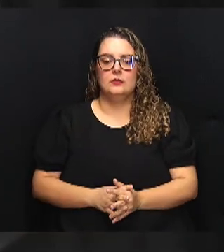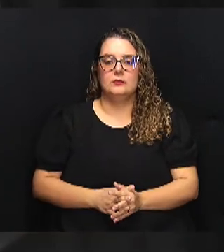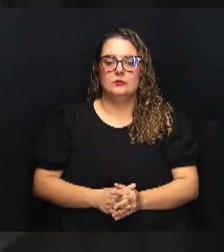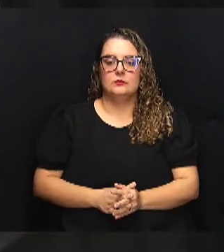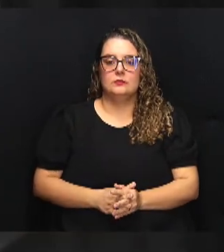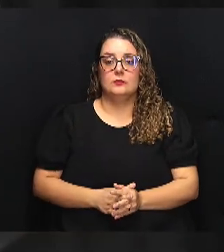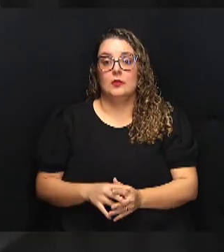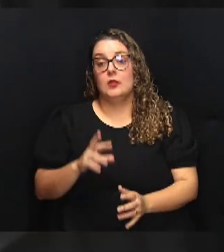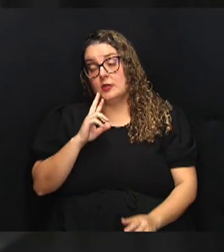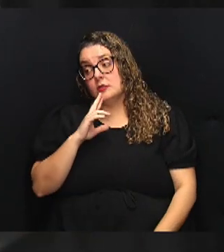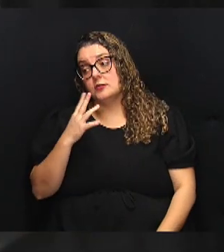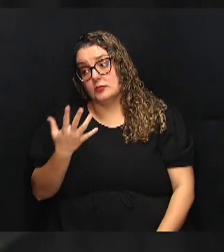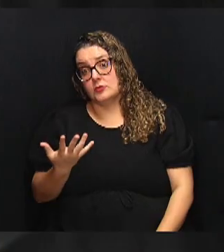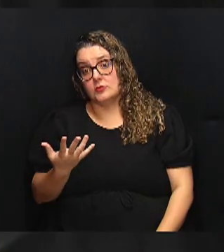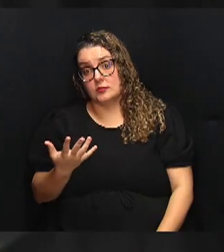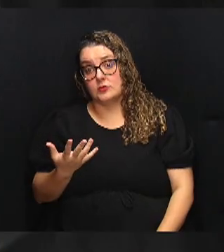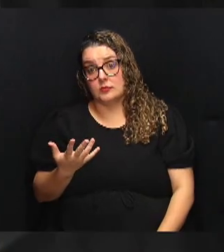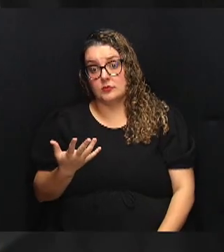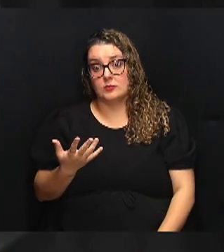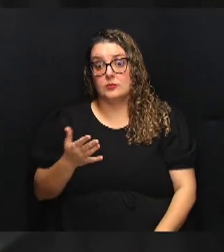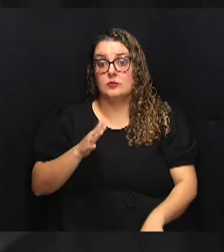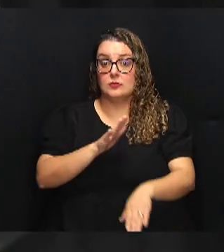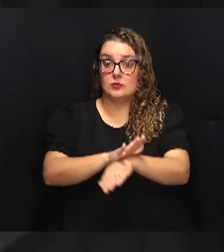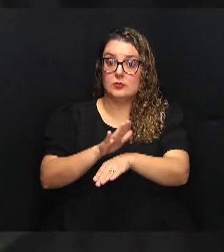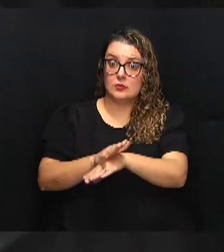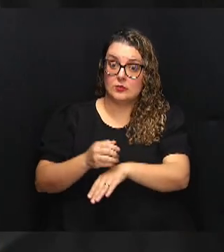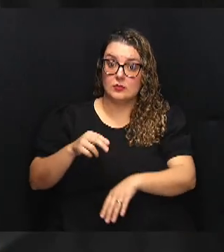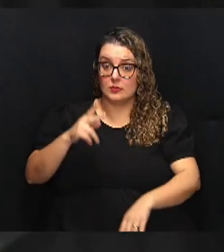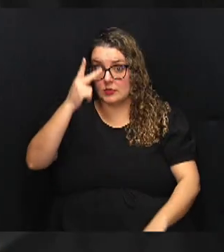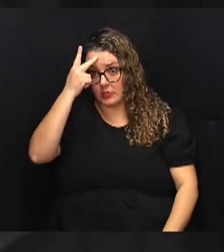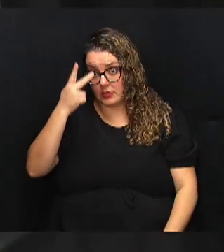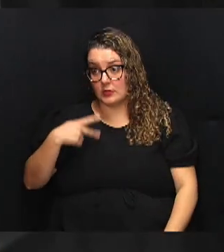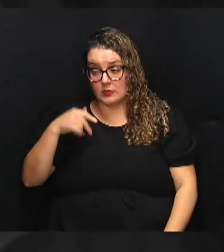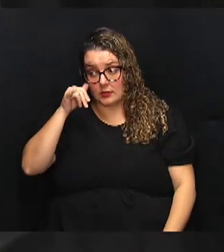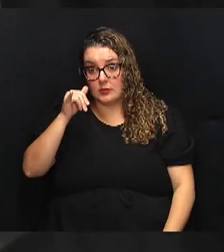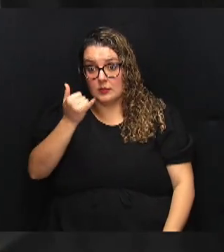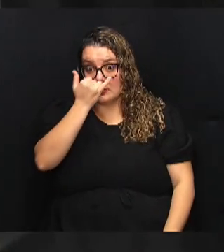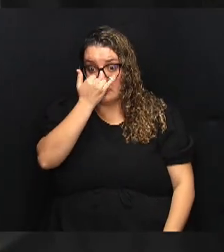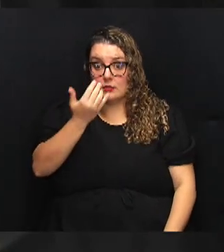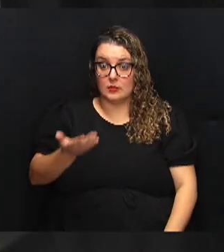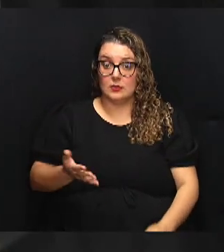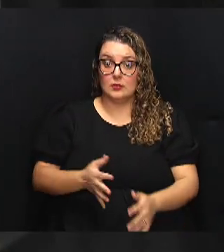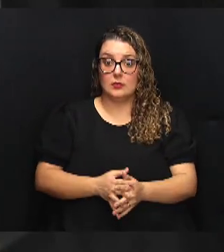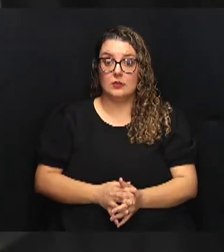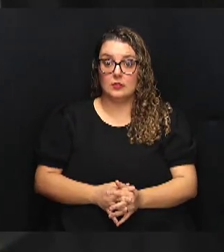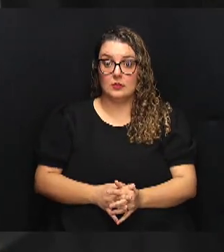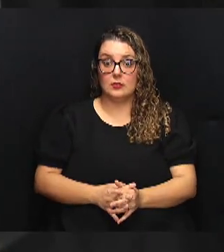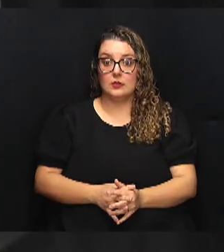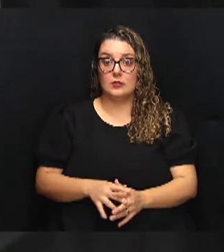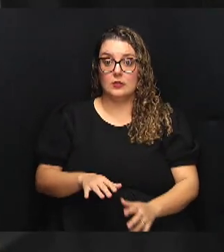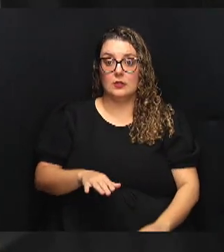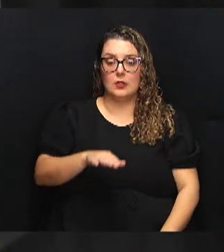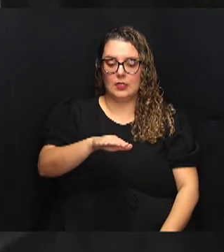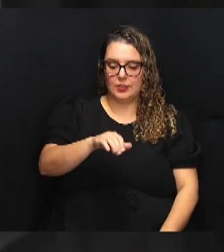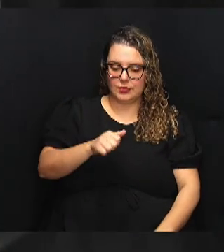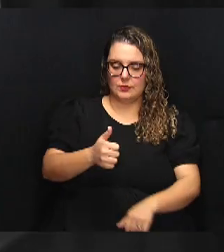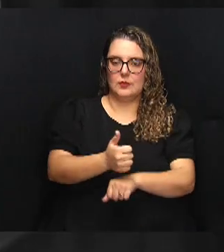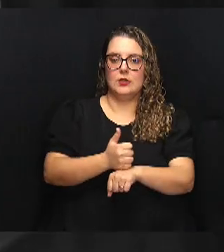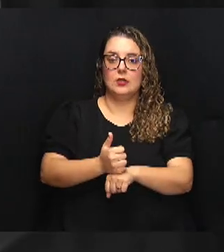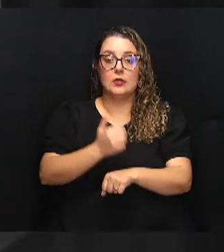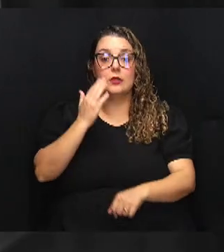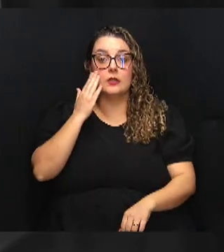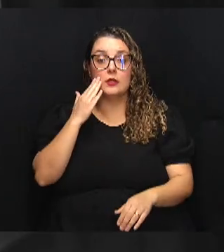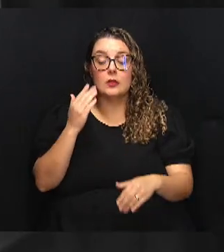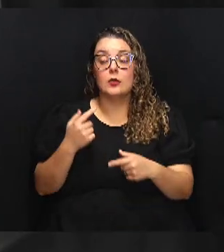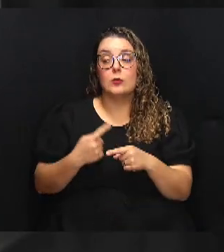a solução através de uma ajuda ou através da própria prevenção, né? É chamar aquele profissional e entender o motivo pelo